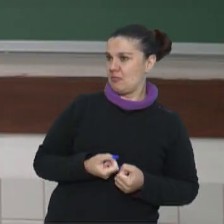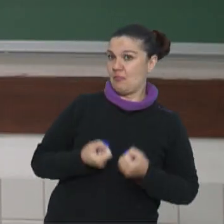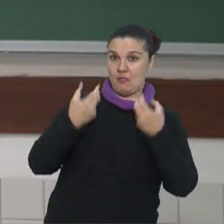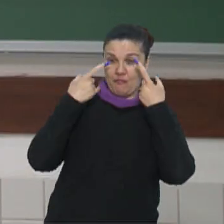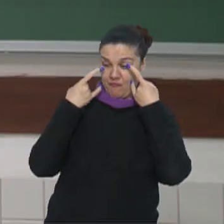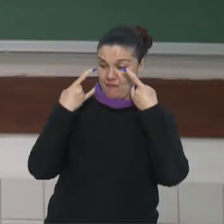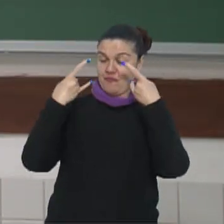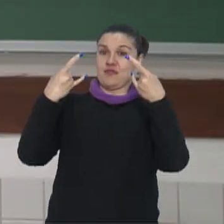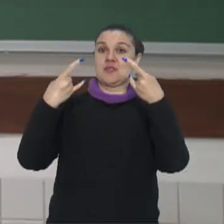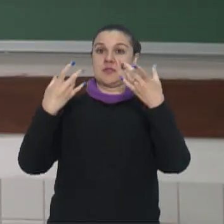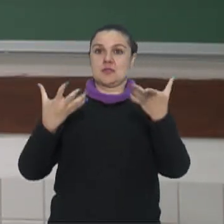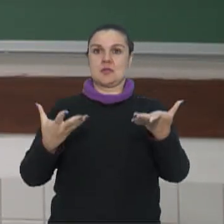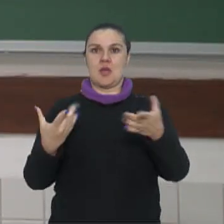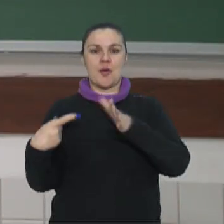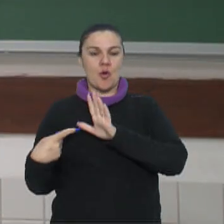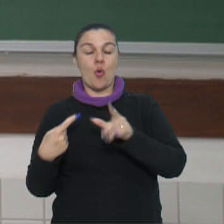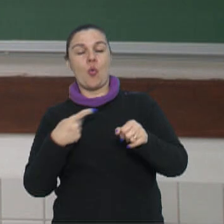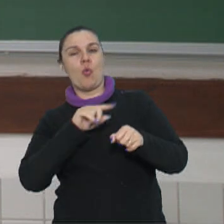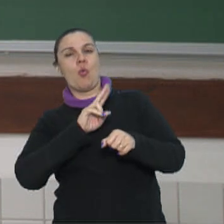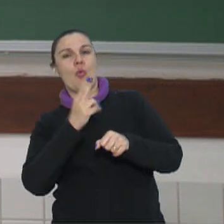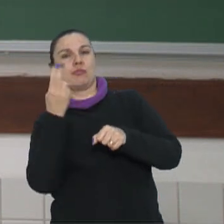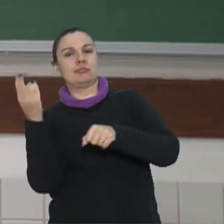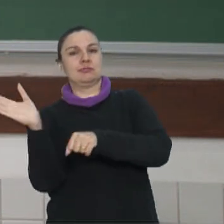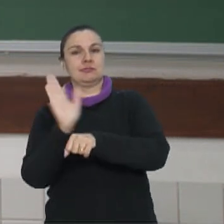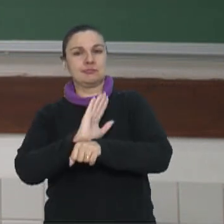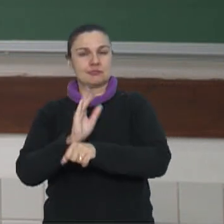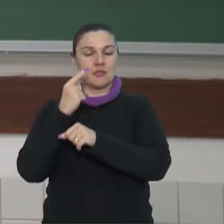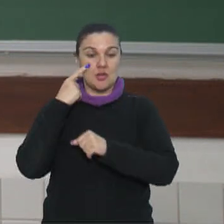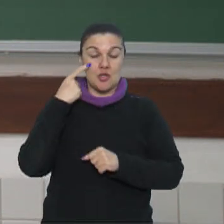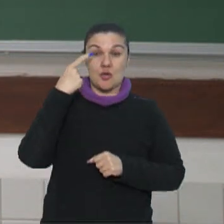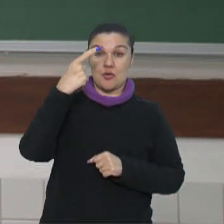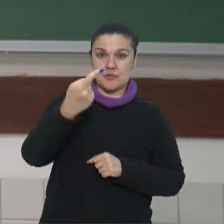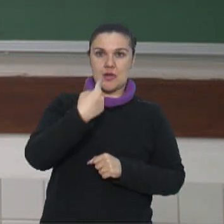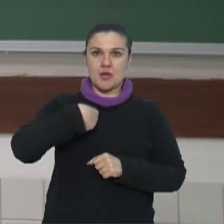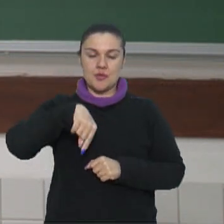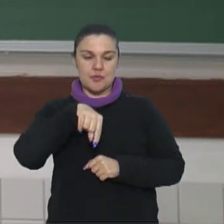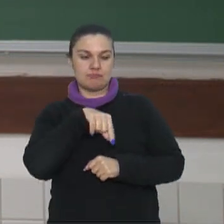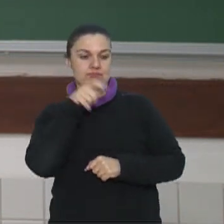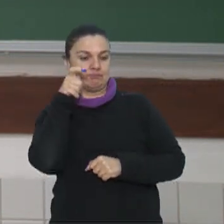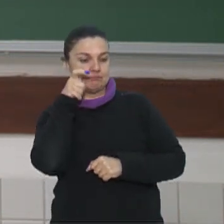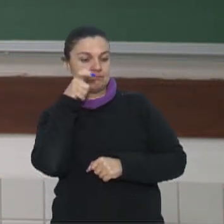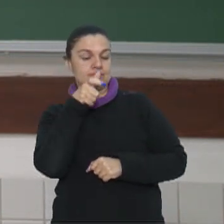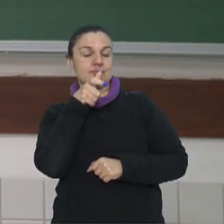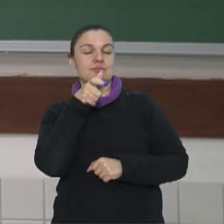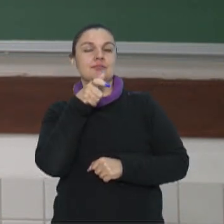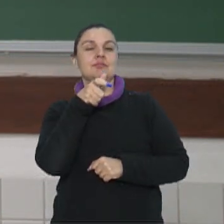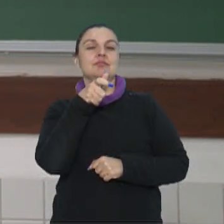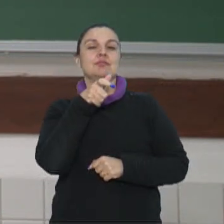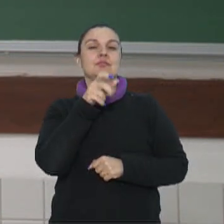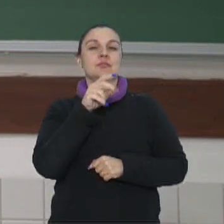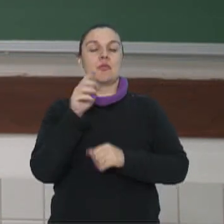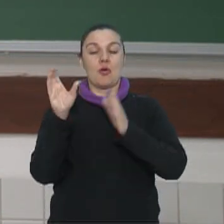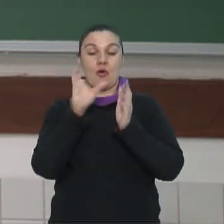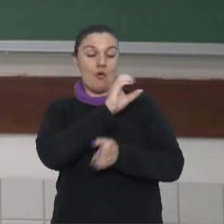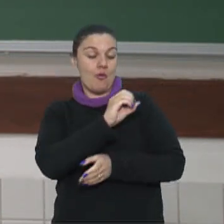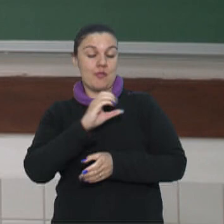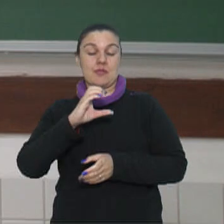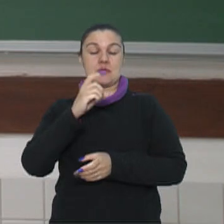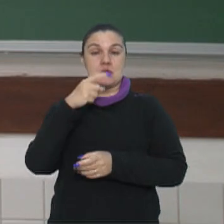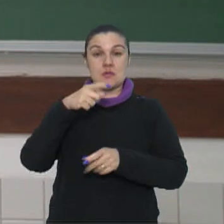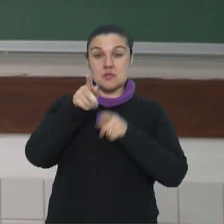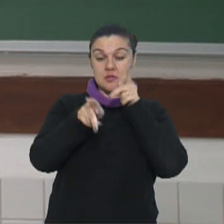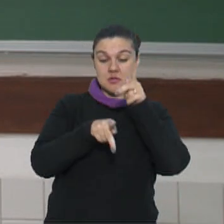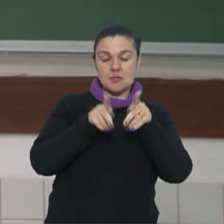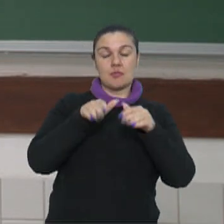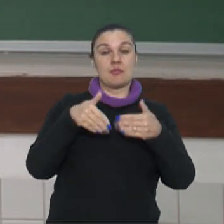Enfim, que trabalha com a imagem, até por causa do nosso olhar, como diz o outro, né? Ocidental, sobre essa